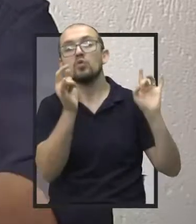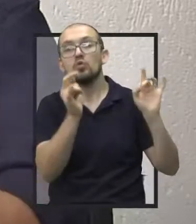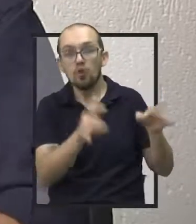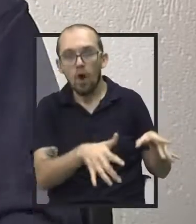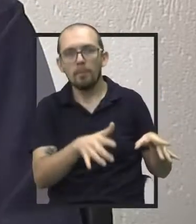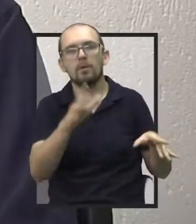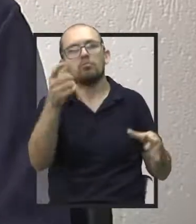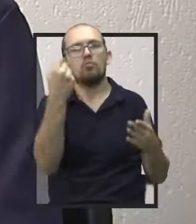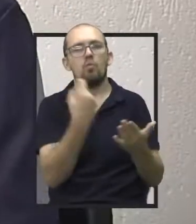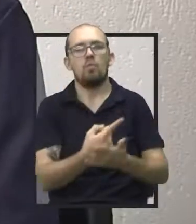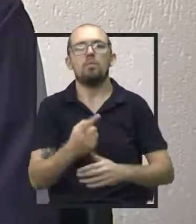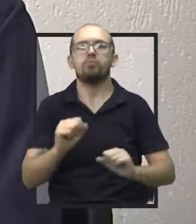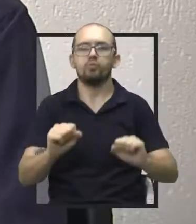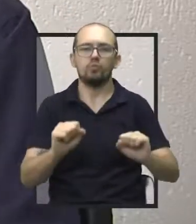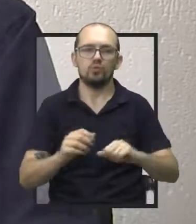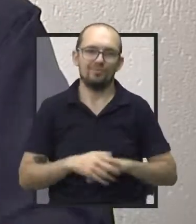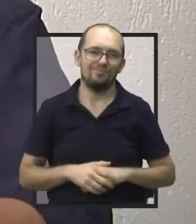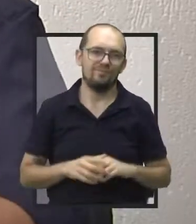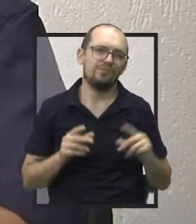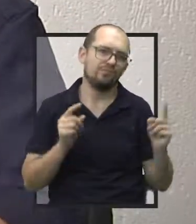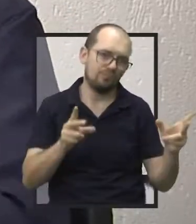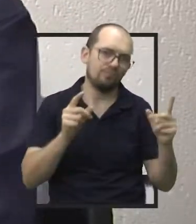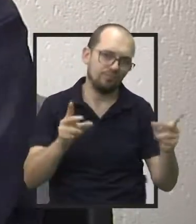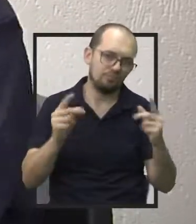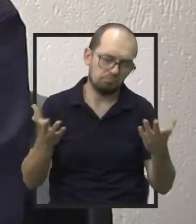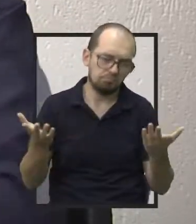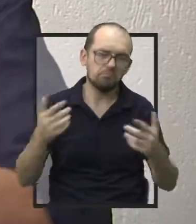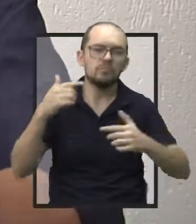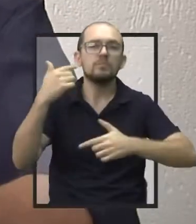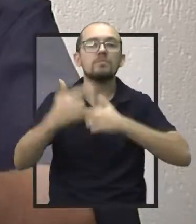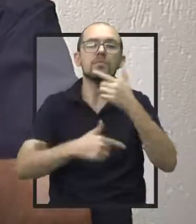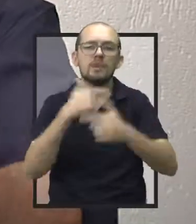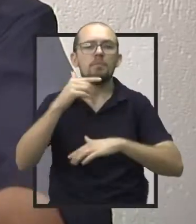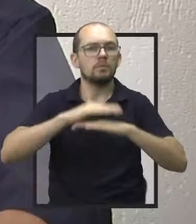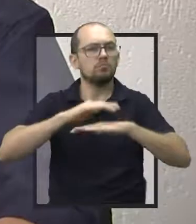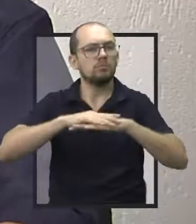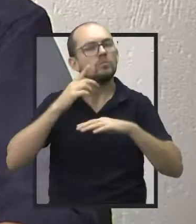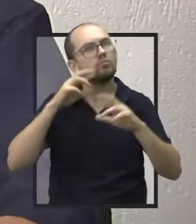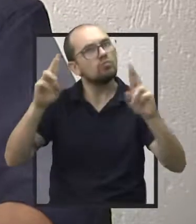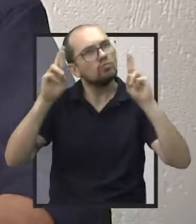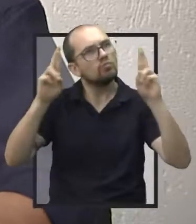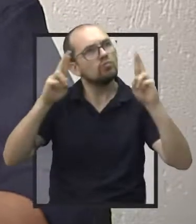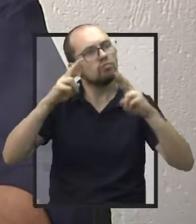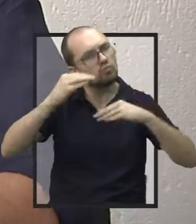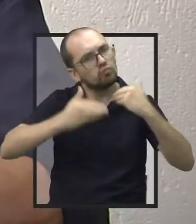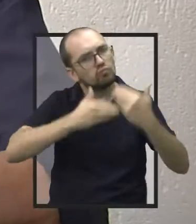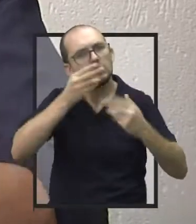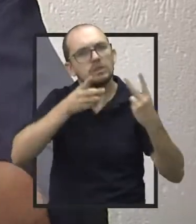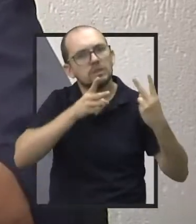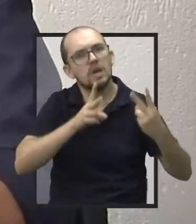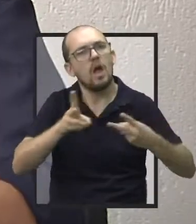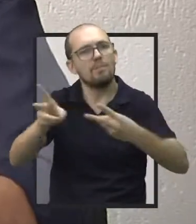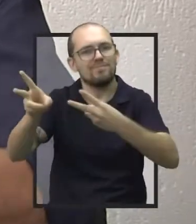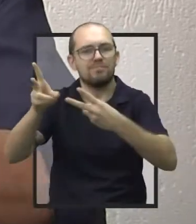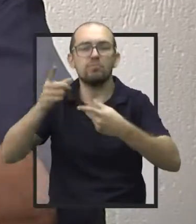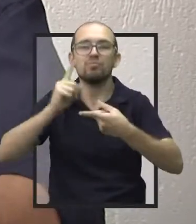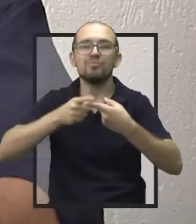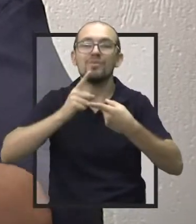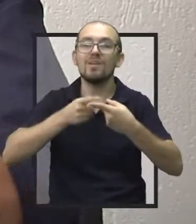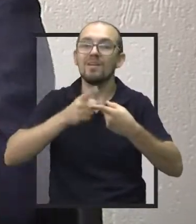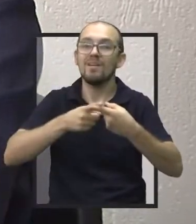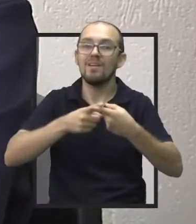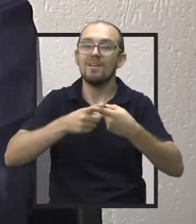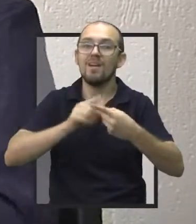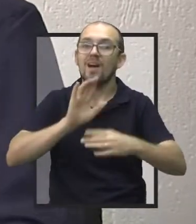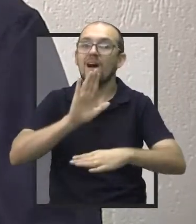realmente é o trabalho vem sendo feito e eu espero que a gente dê continuidade a esse trabalho porque como james mais